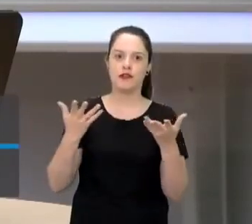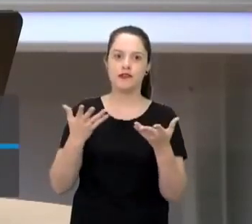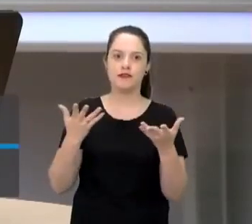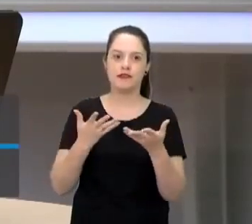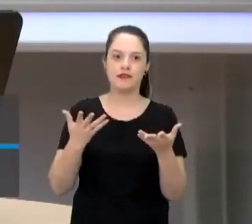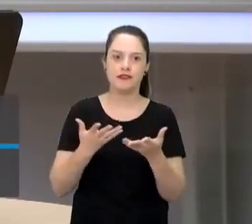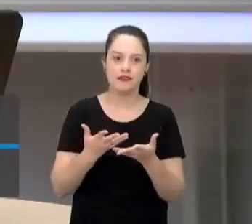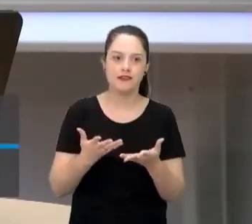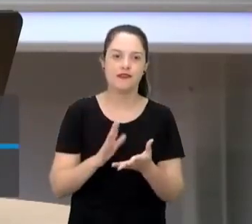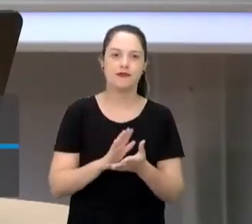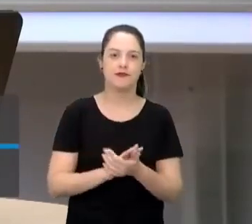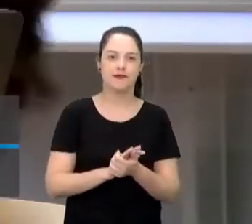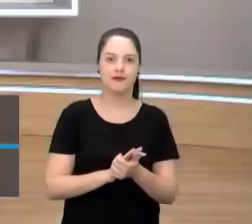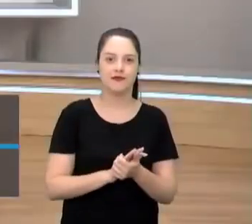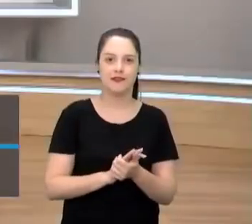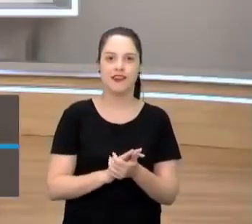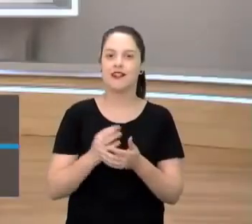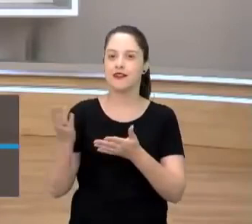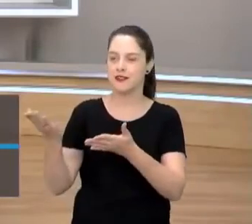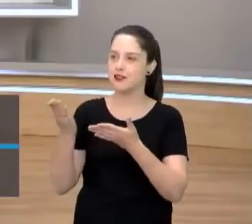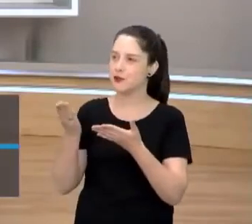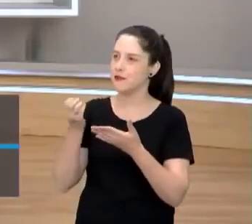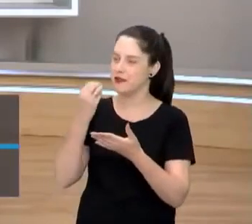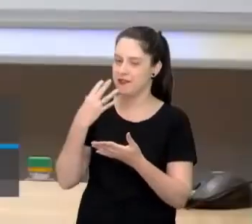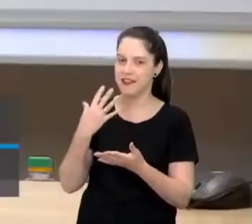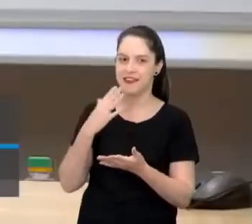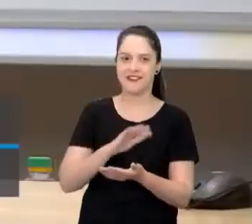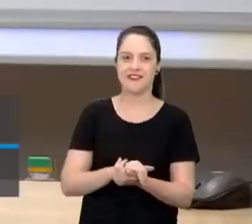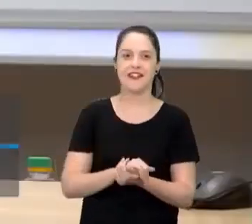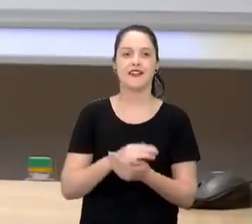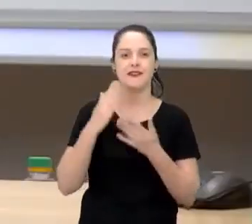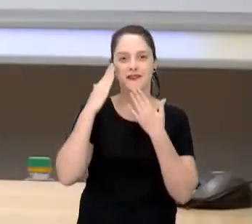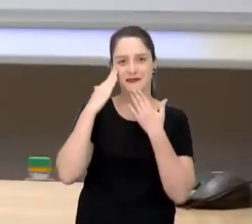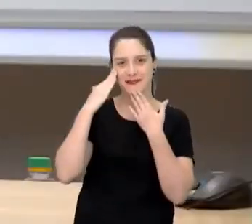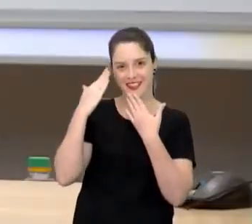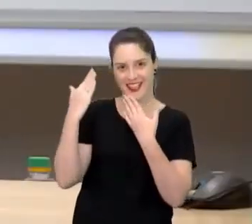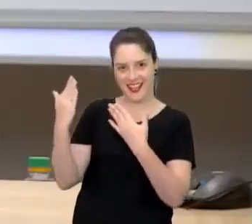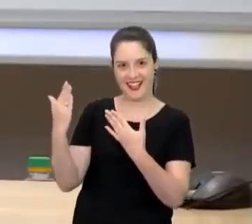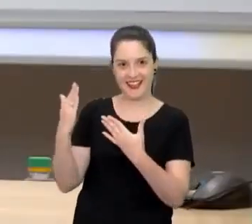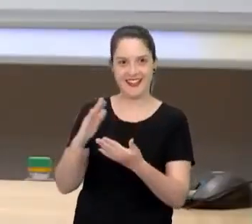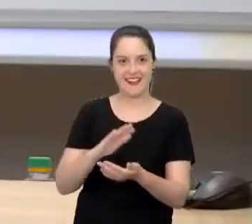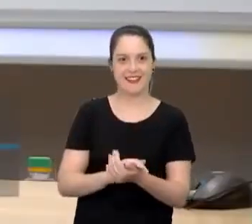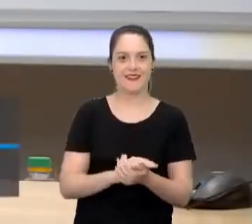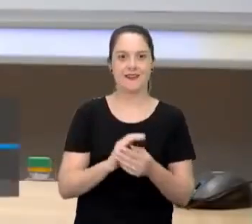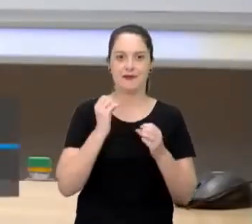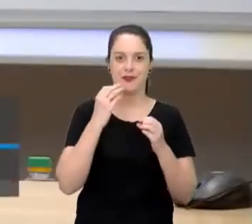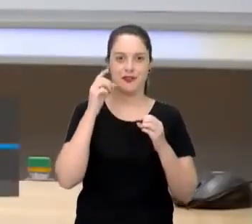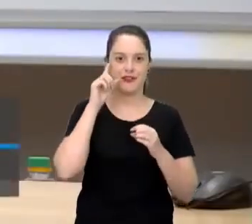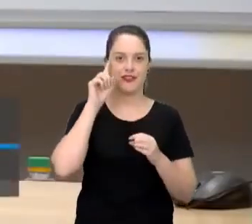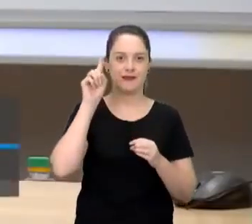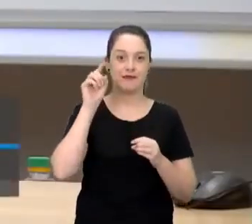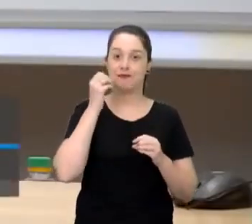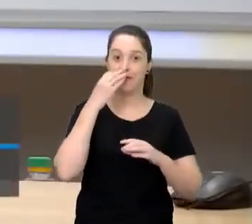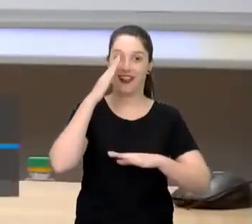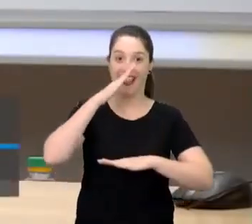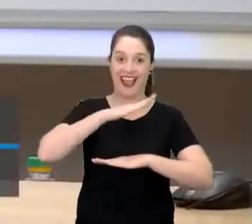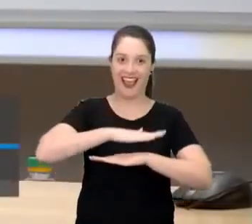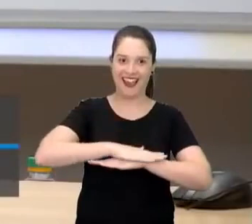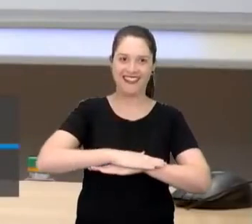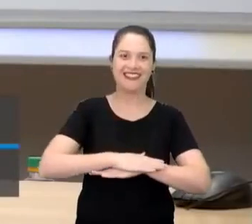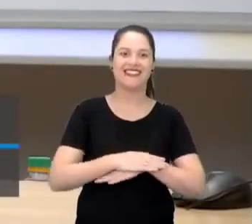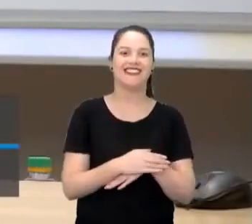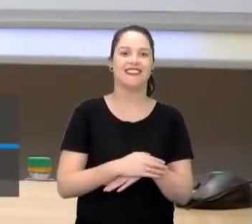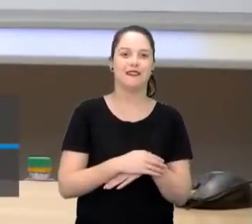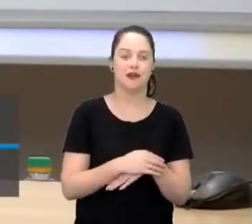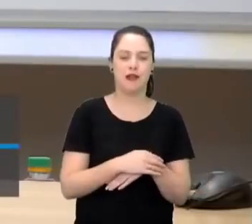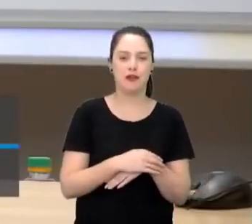Renan Vasconcelos. Seja muito bem-vindo, Renan. Olá, Gi, muito obrigado. Bom dia para todo mundo, boa tarde, né? Todo